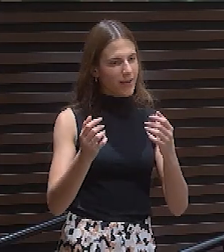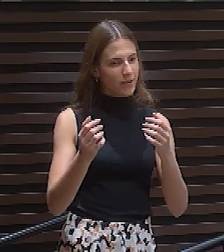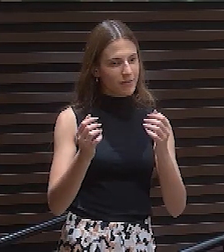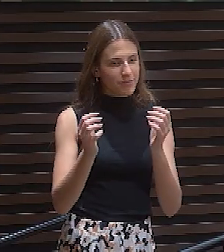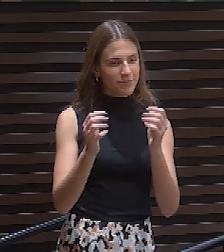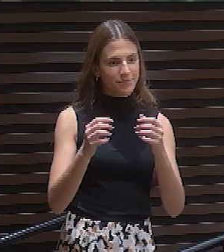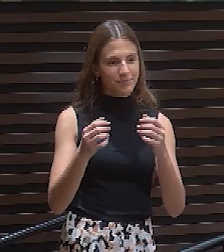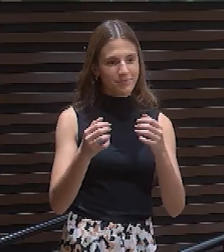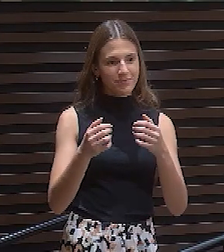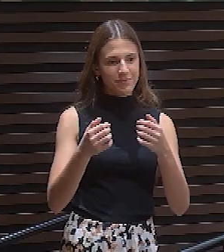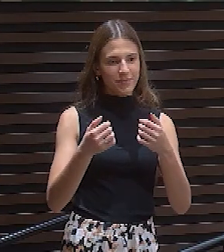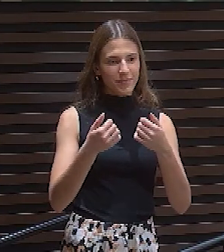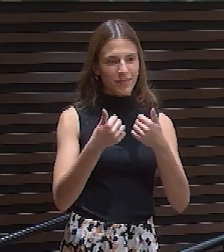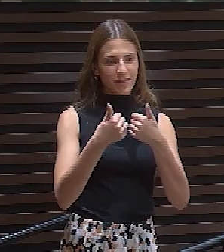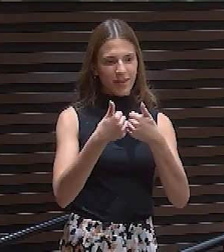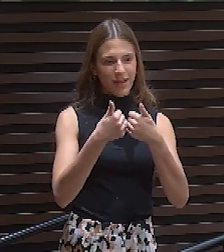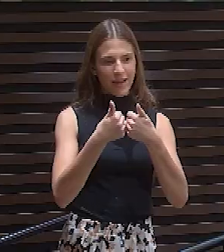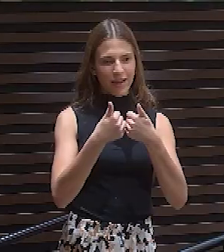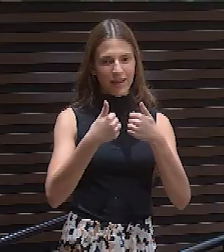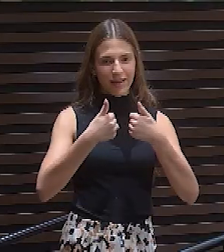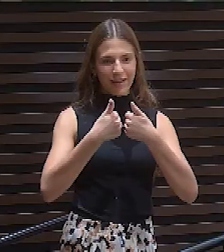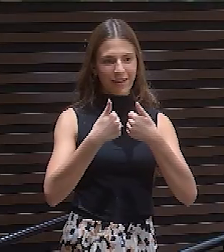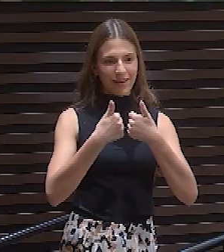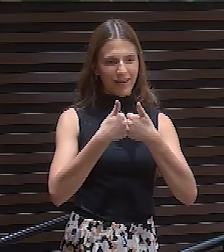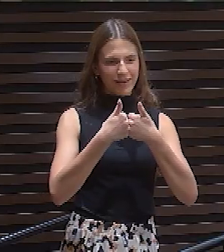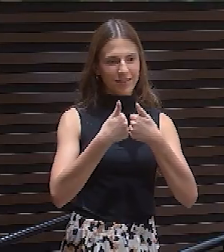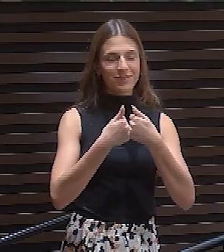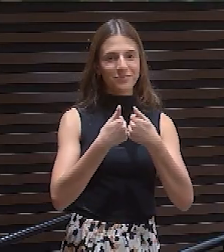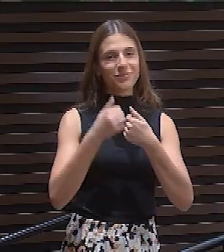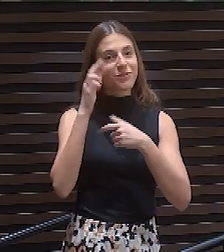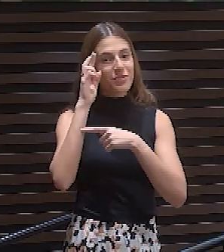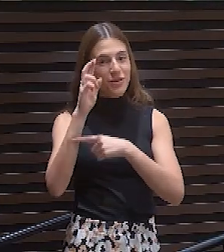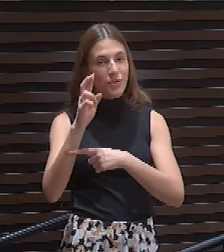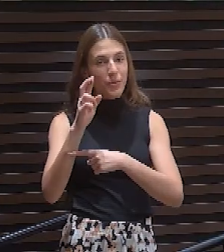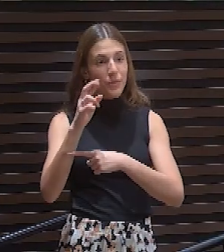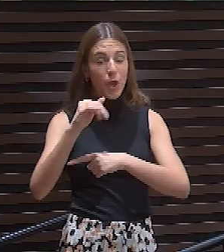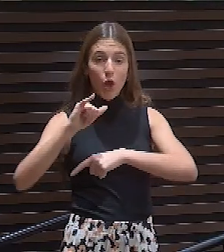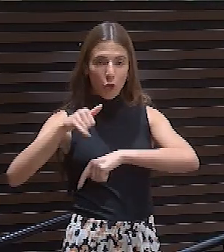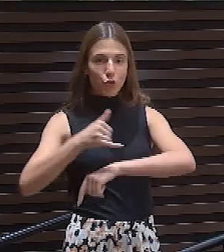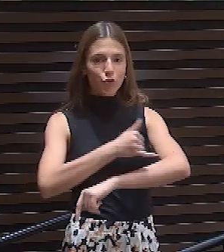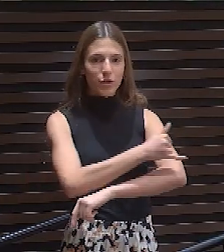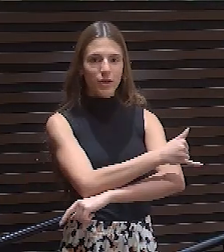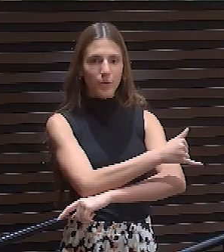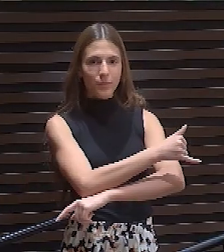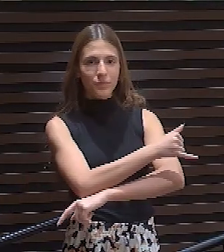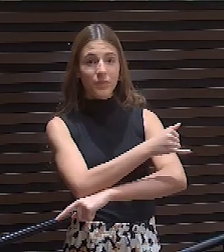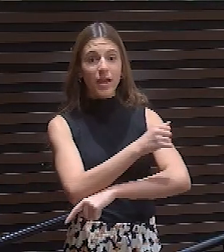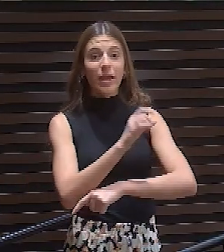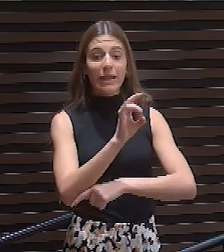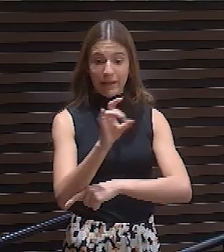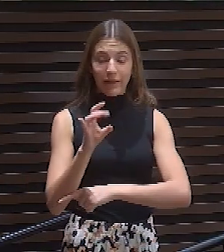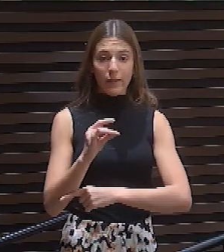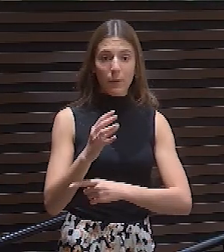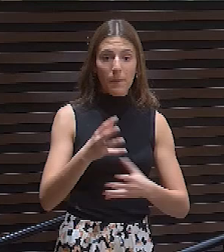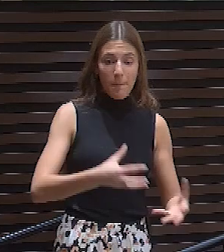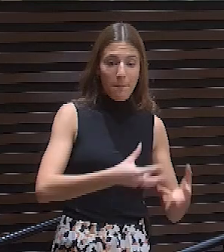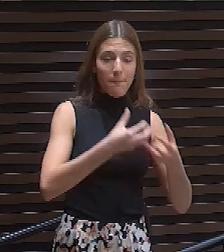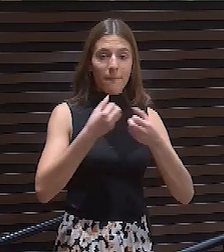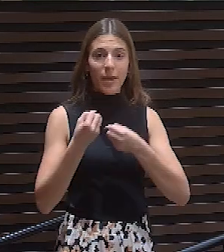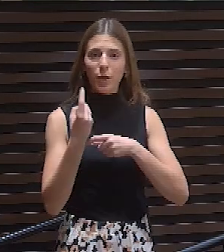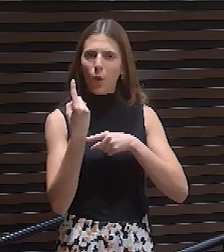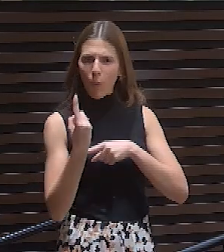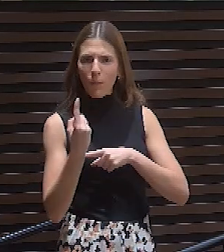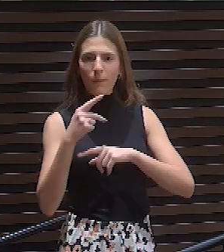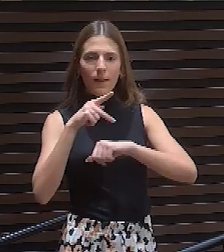ao meio do Jordão, e cada um levante sobre o ombro uma pedra, segundo o número